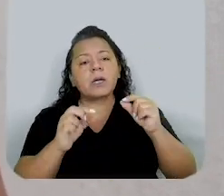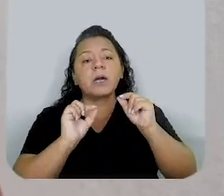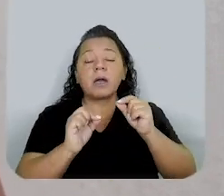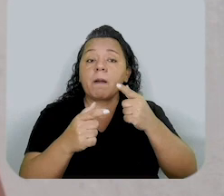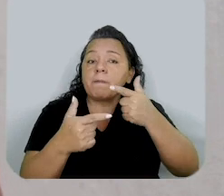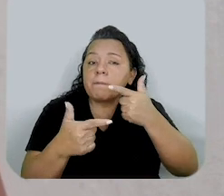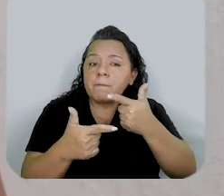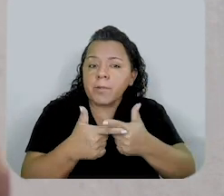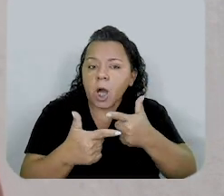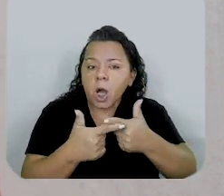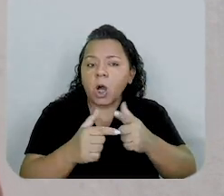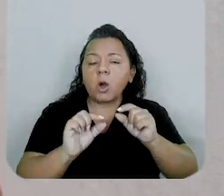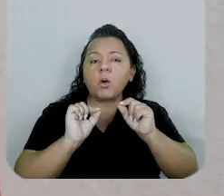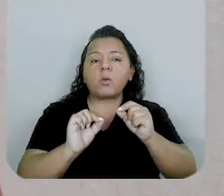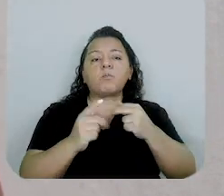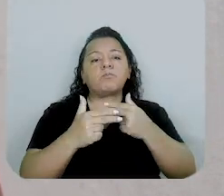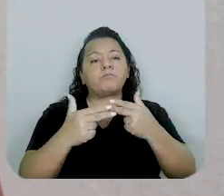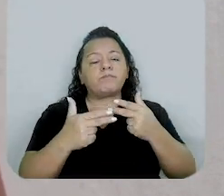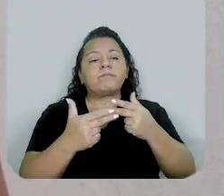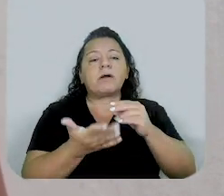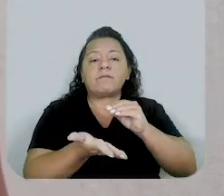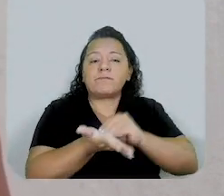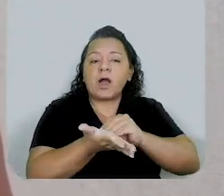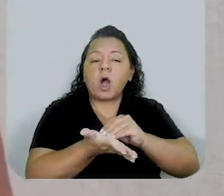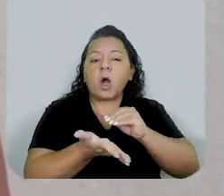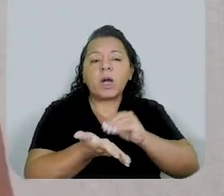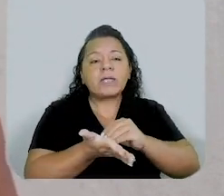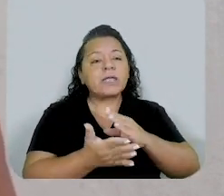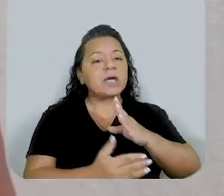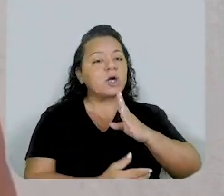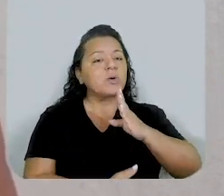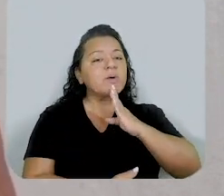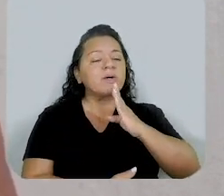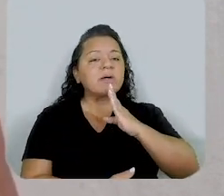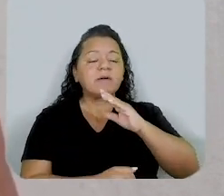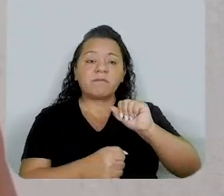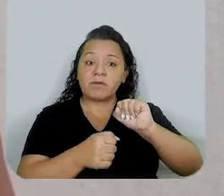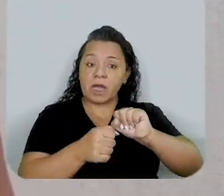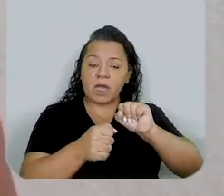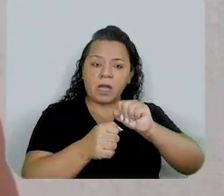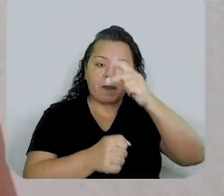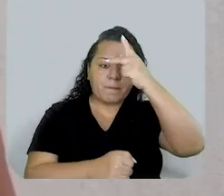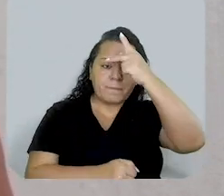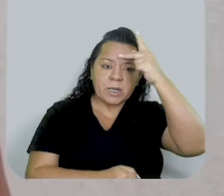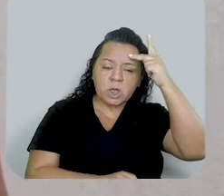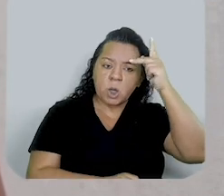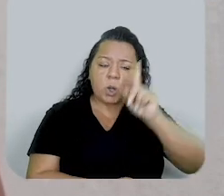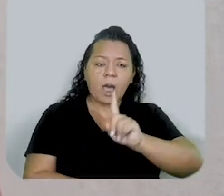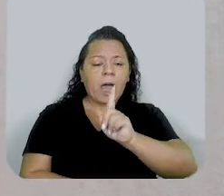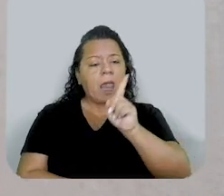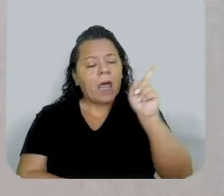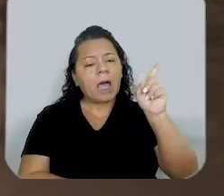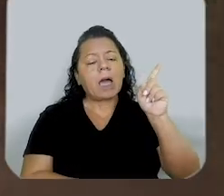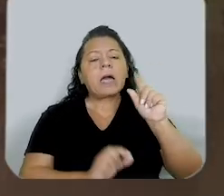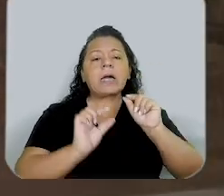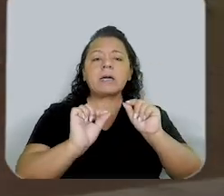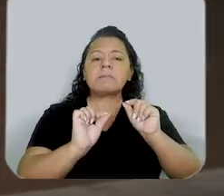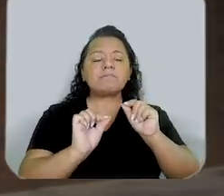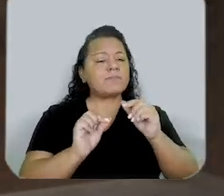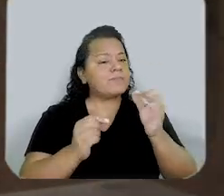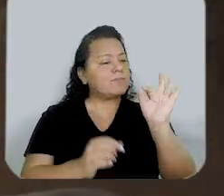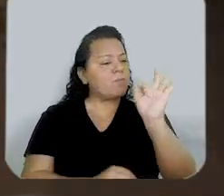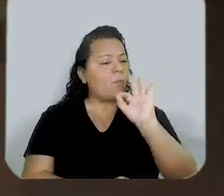faz com que as pessoas que estão lá desrespeitam, né? Não têm respeito pela própria natureza.